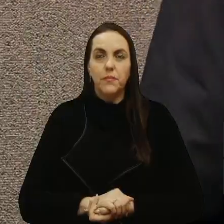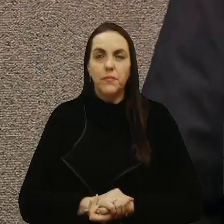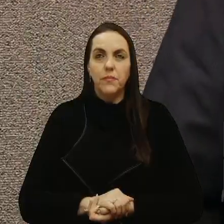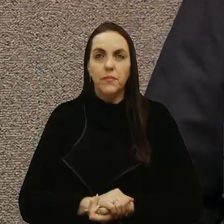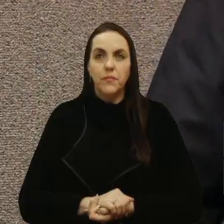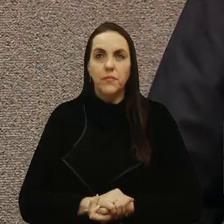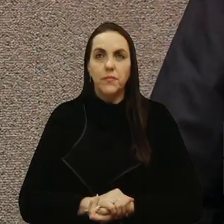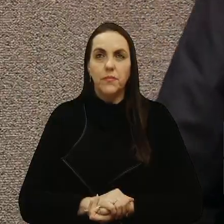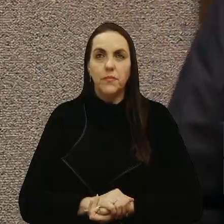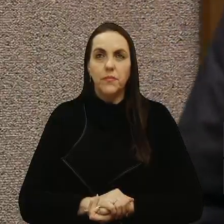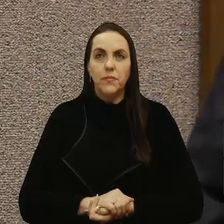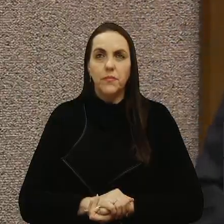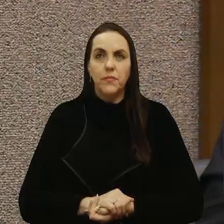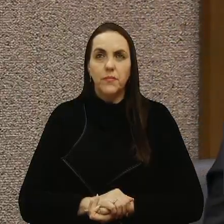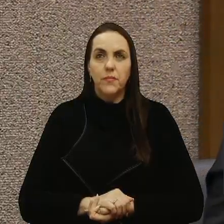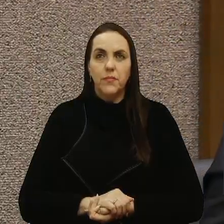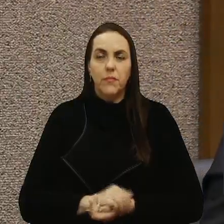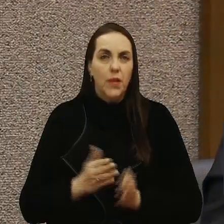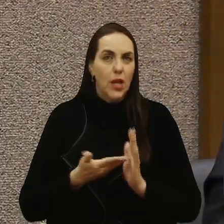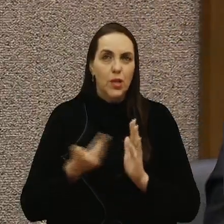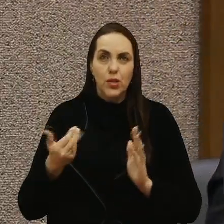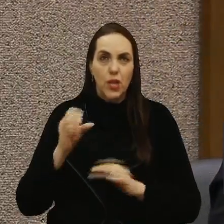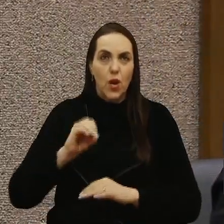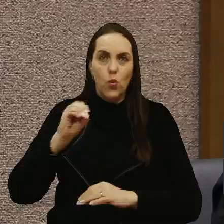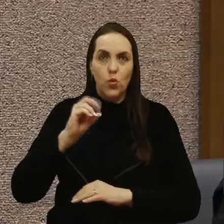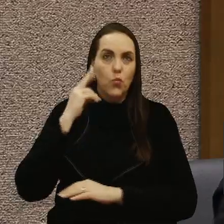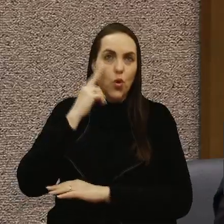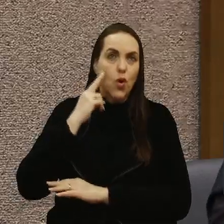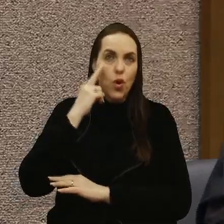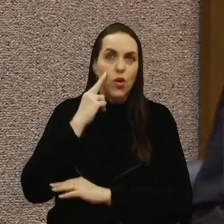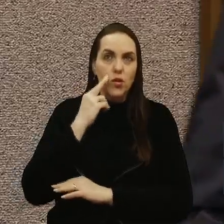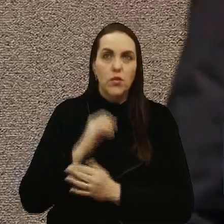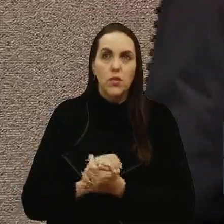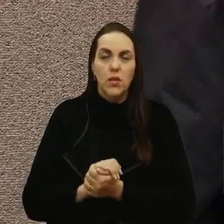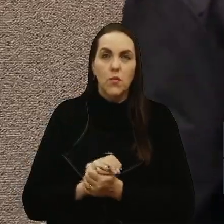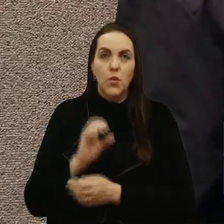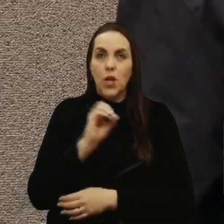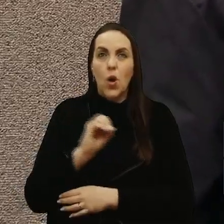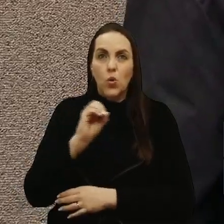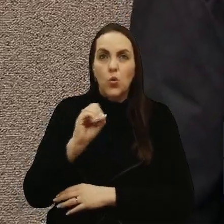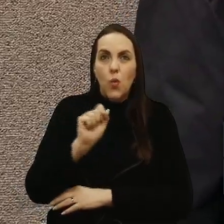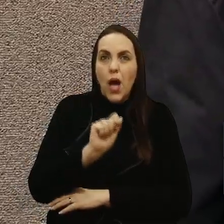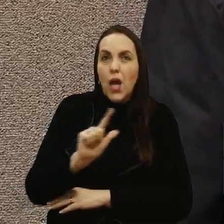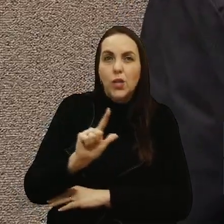E vão tirar o outubro rosa, vão querer colocar o outubro azulzinho.